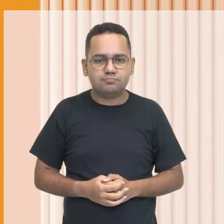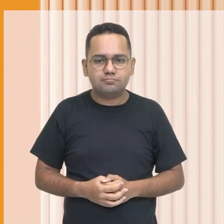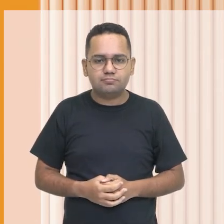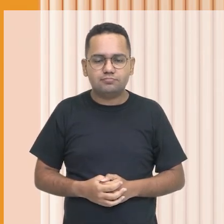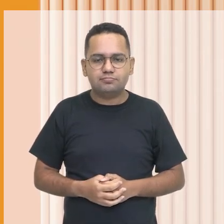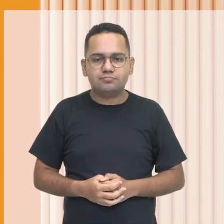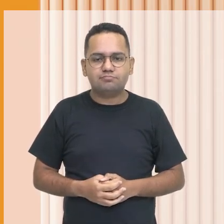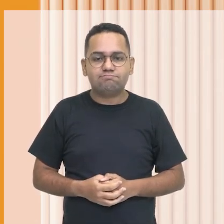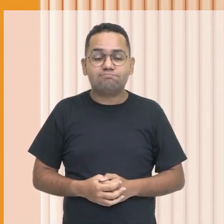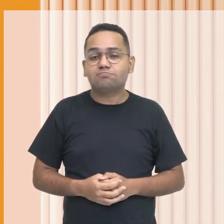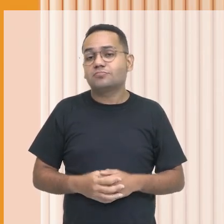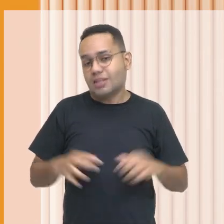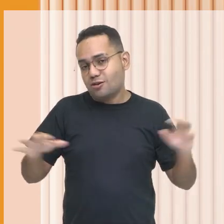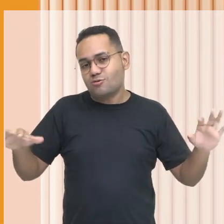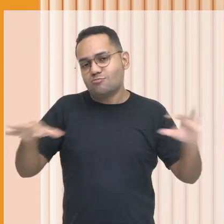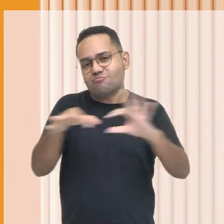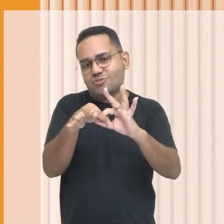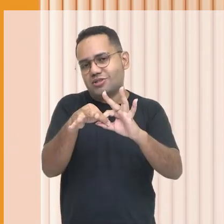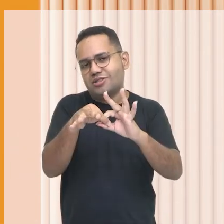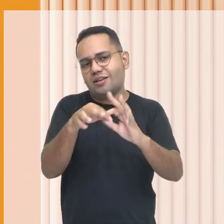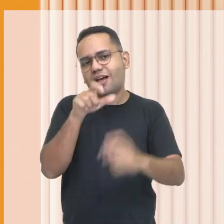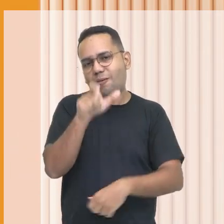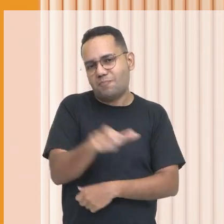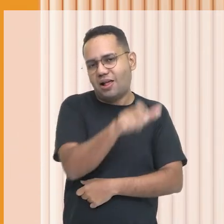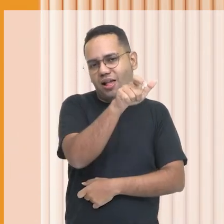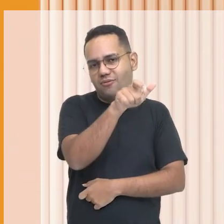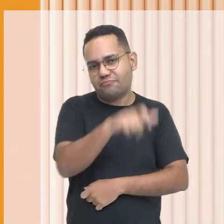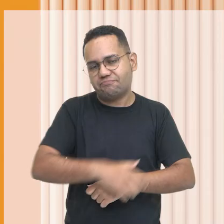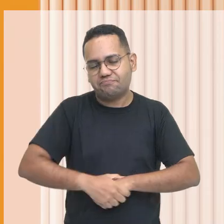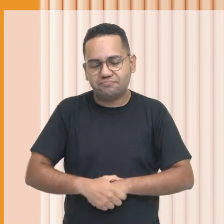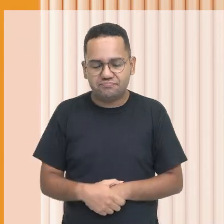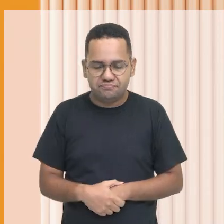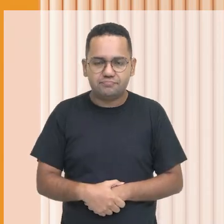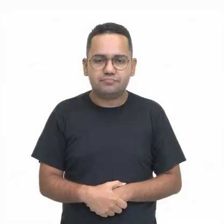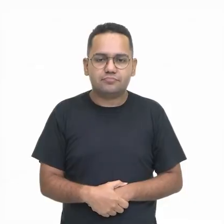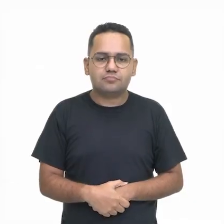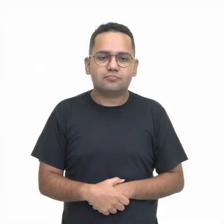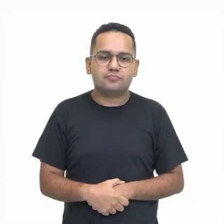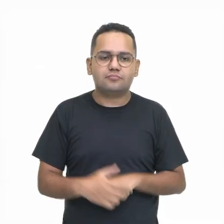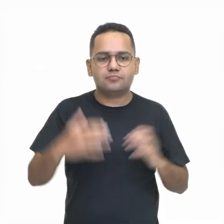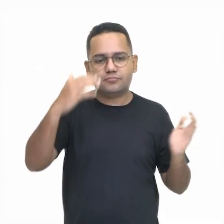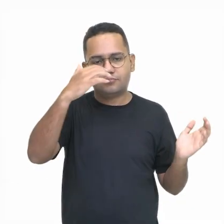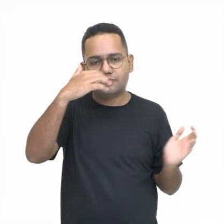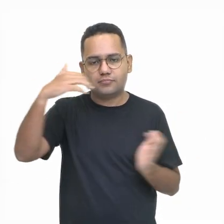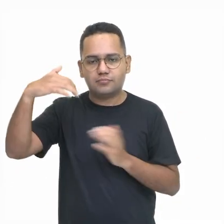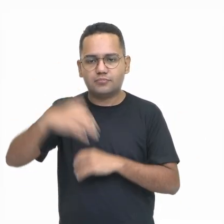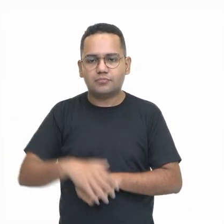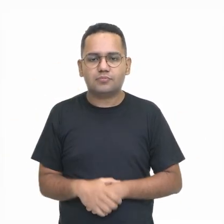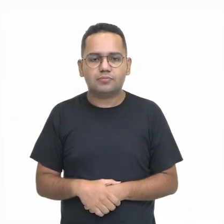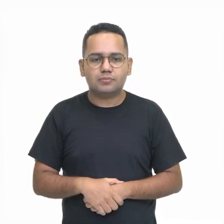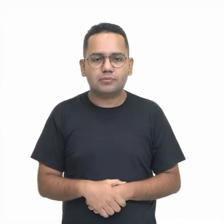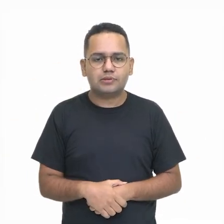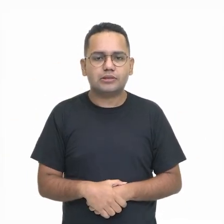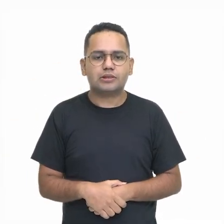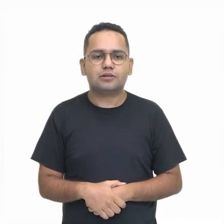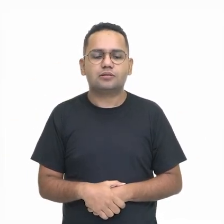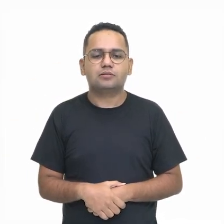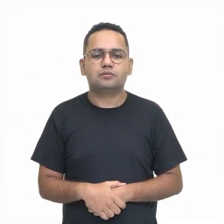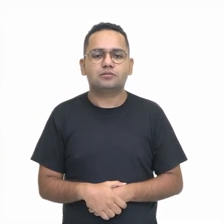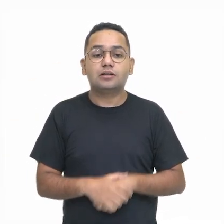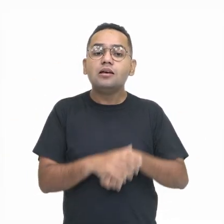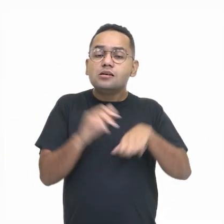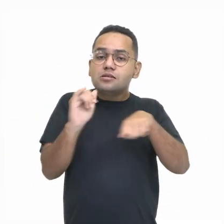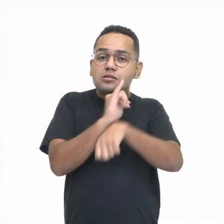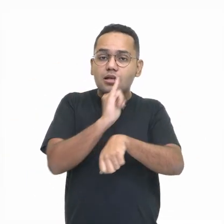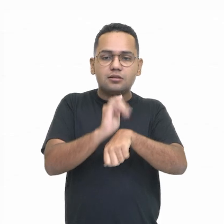nas questões de práticas clientelistas, ok? Mecanismos e manifestações do clientelismo.